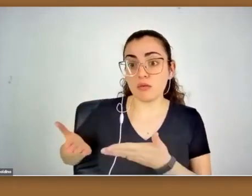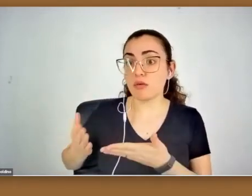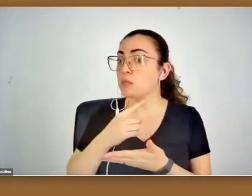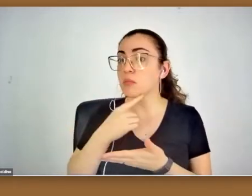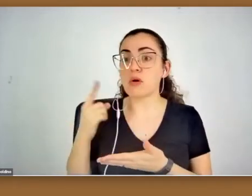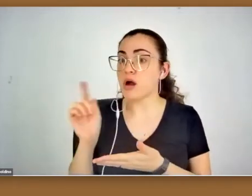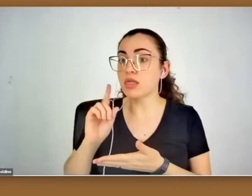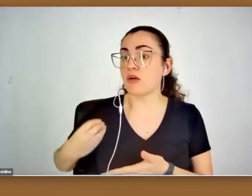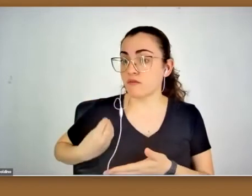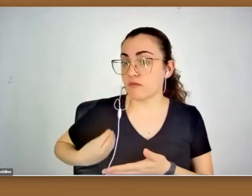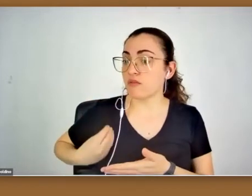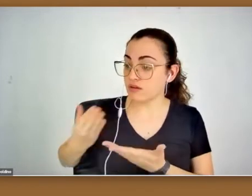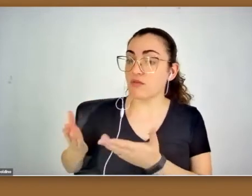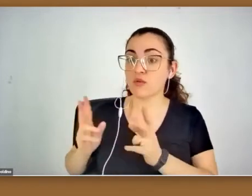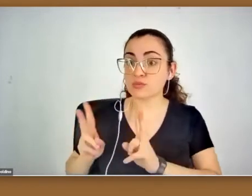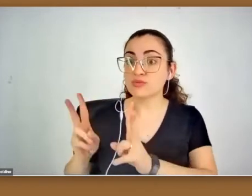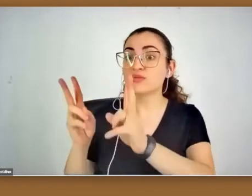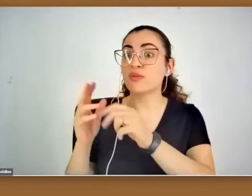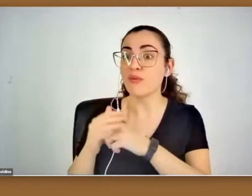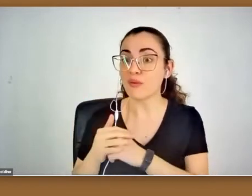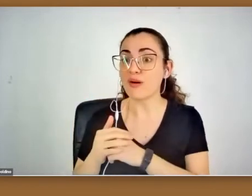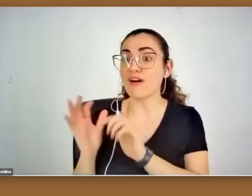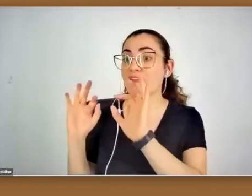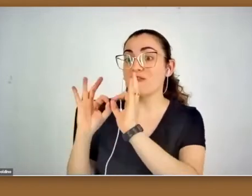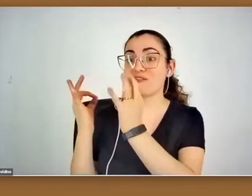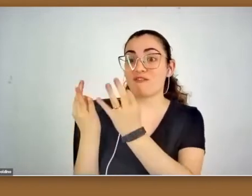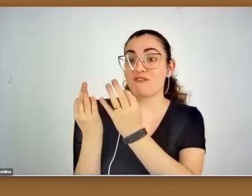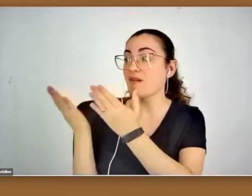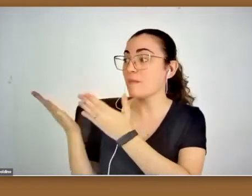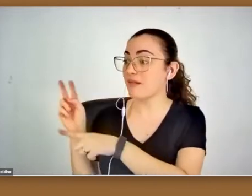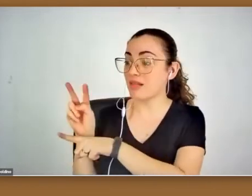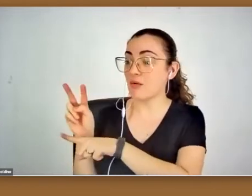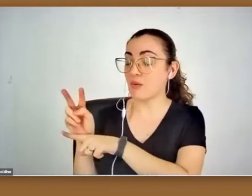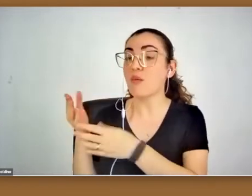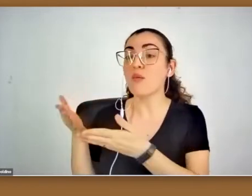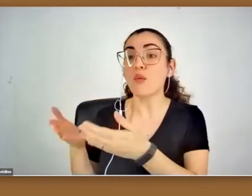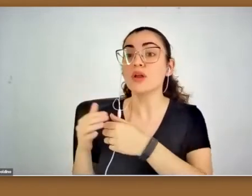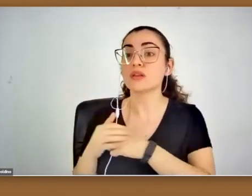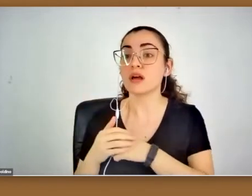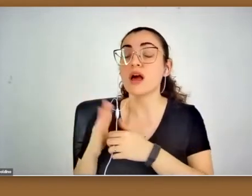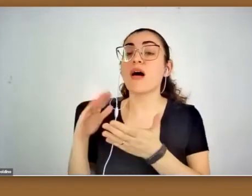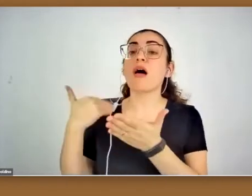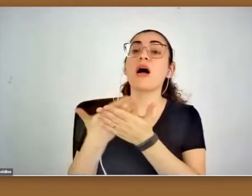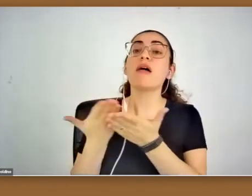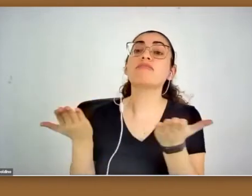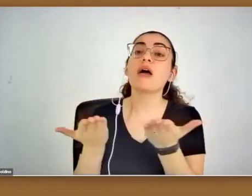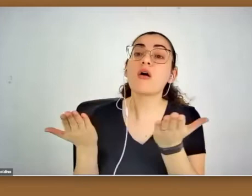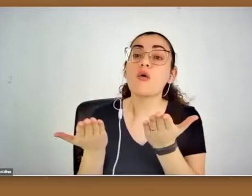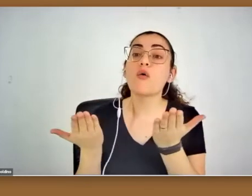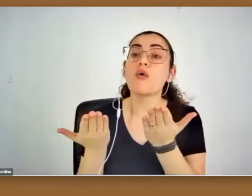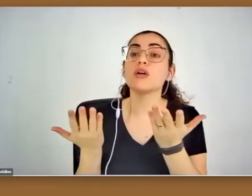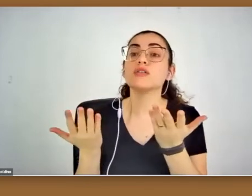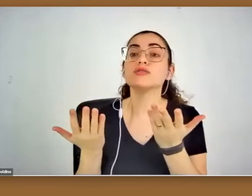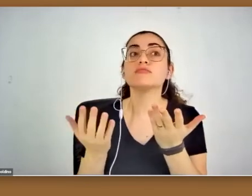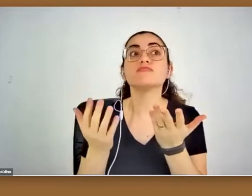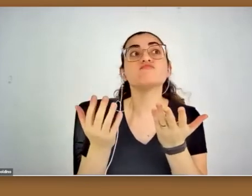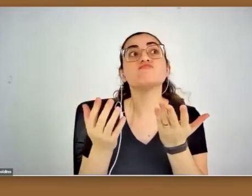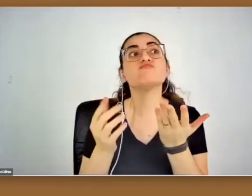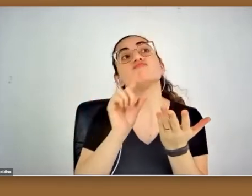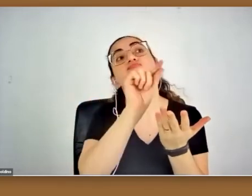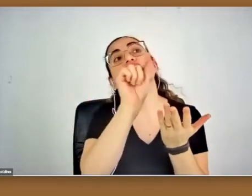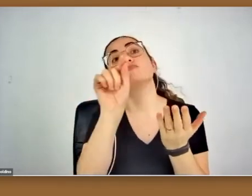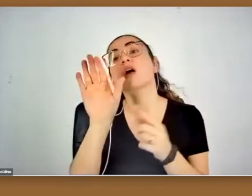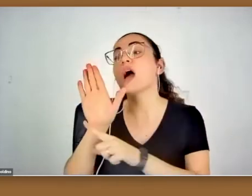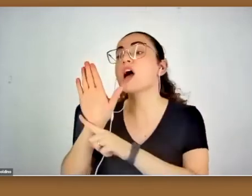também. E aí, o que tem sido feito por elas? Porque é uma sequela que você vai levar ao longo da sua vida, né? E que